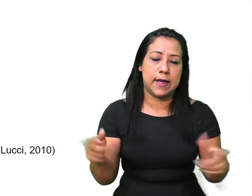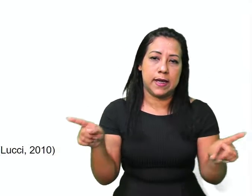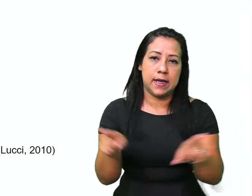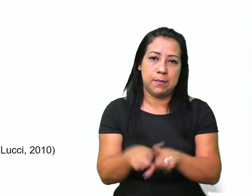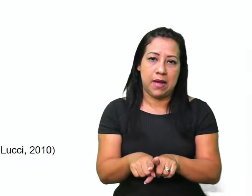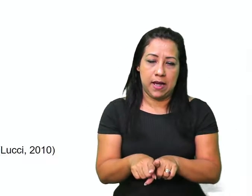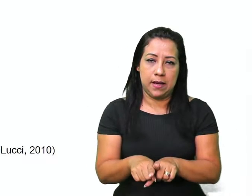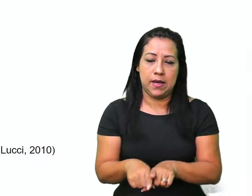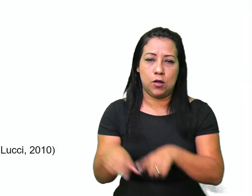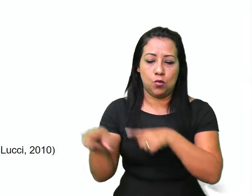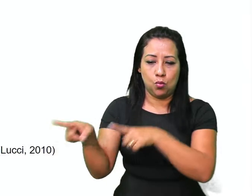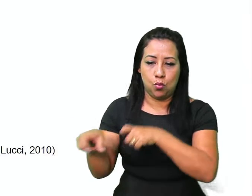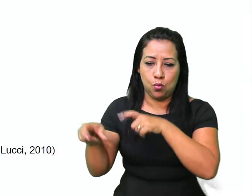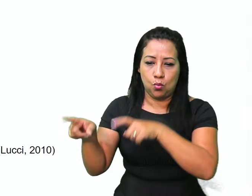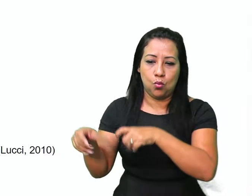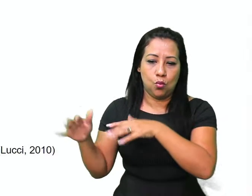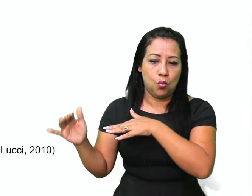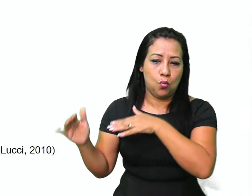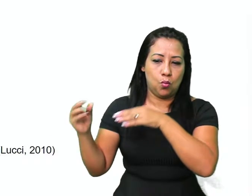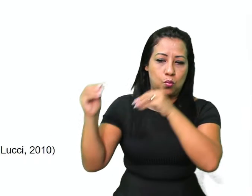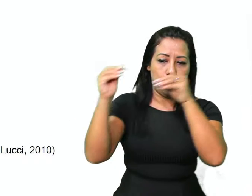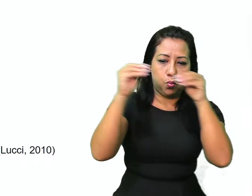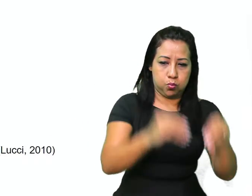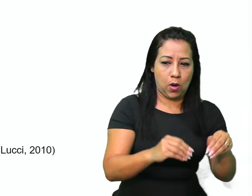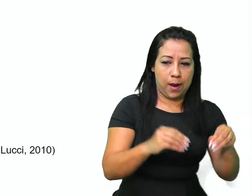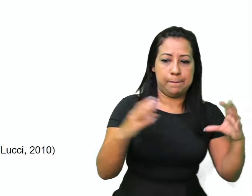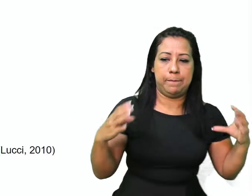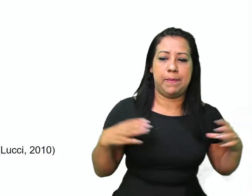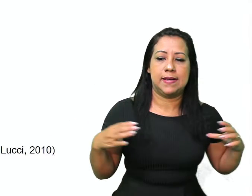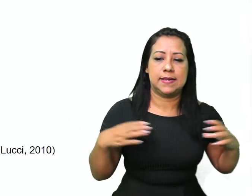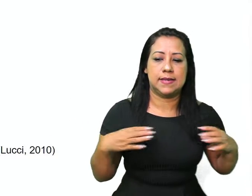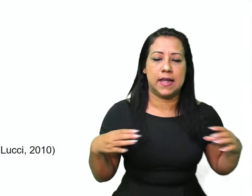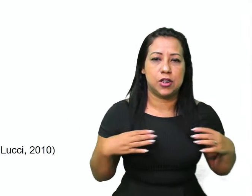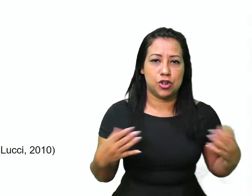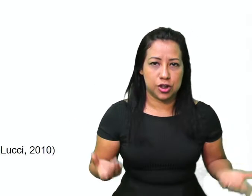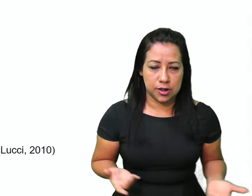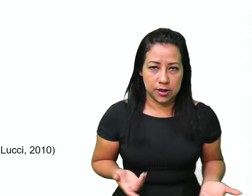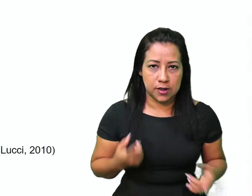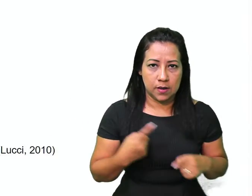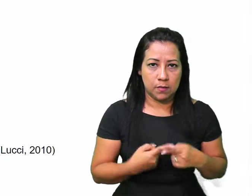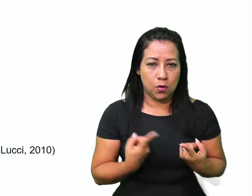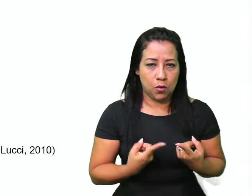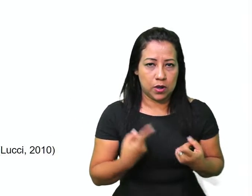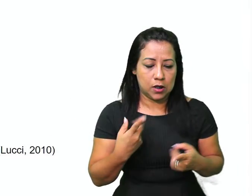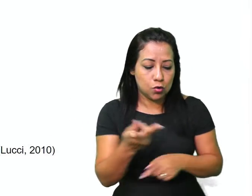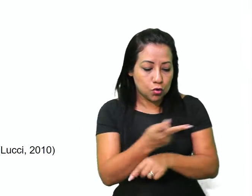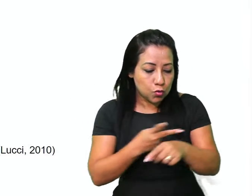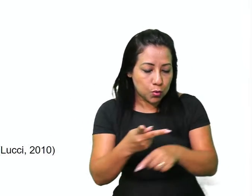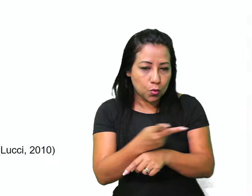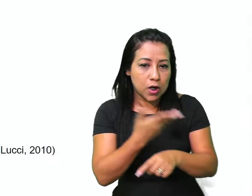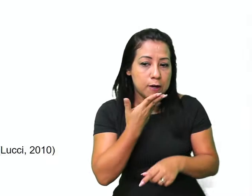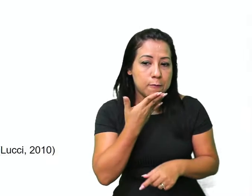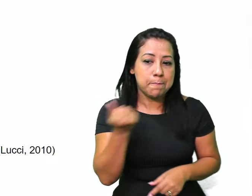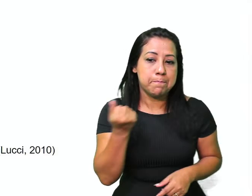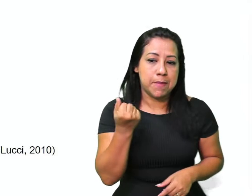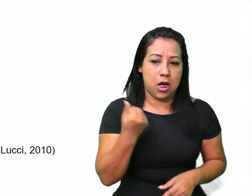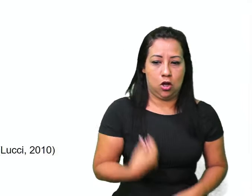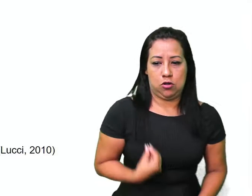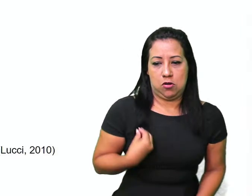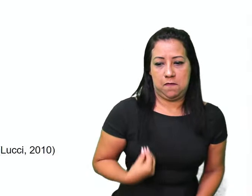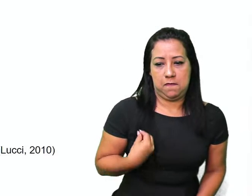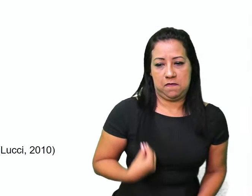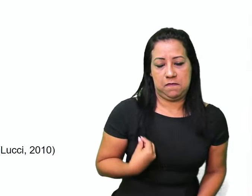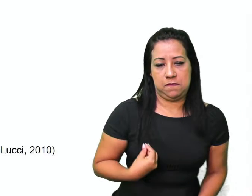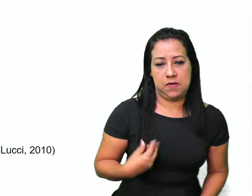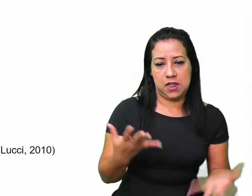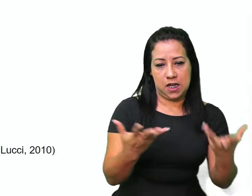indo para a cidade, eu estou indo buscar uma melhor qualidade de vida, eu estou preocupado com a economia,